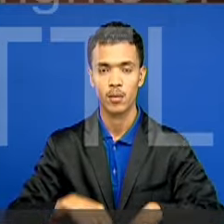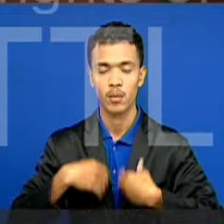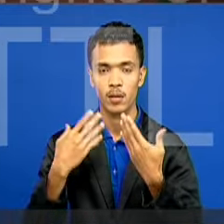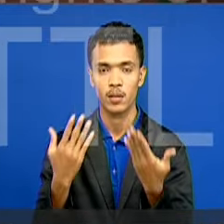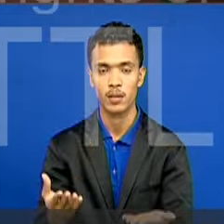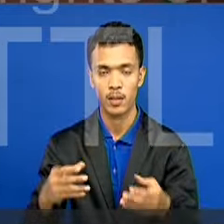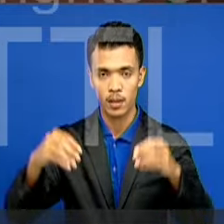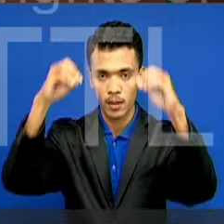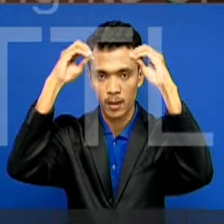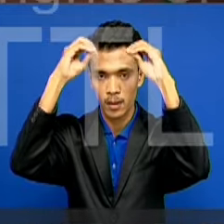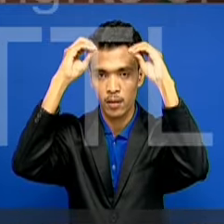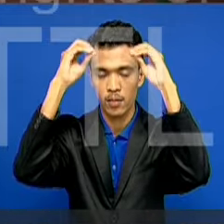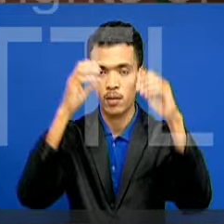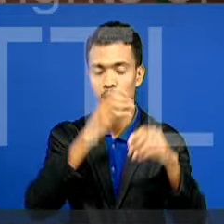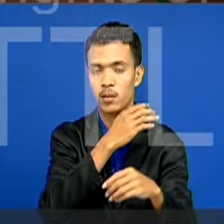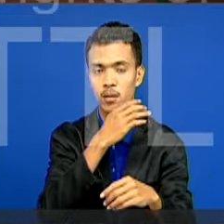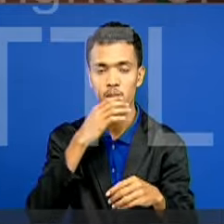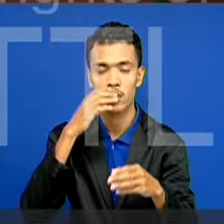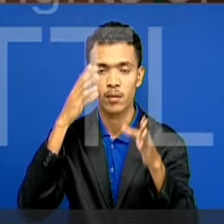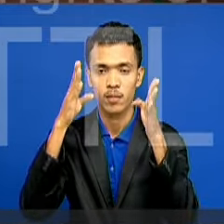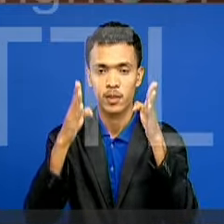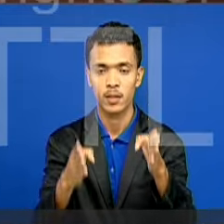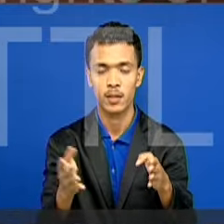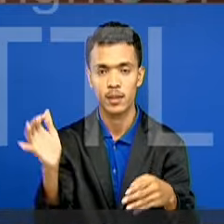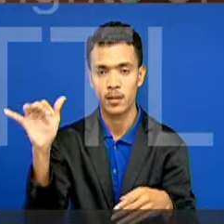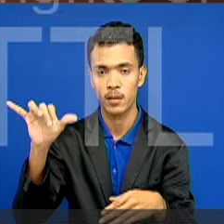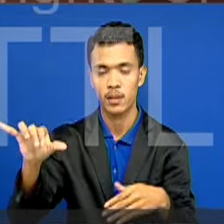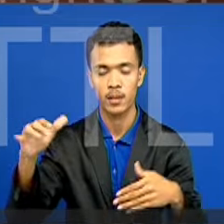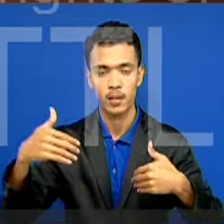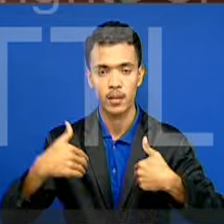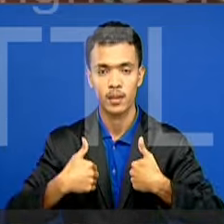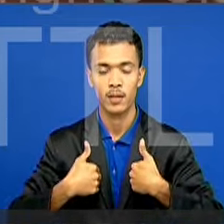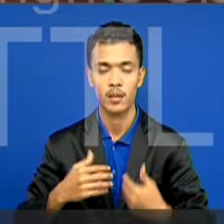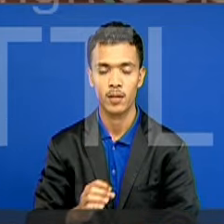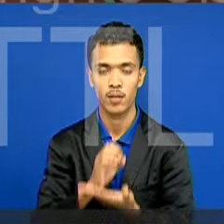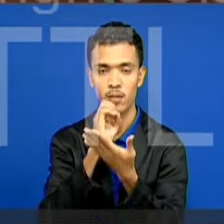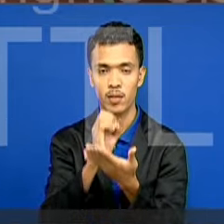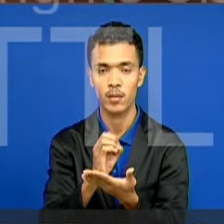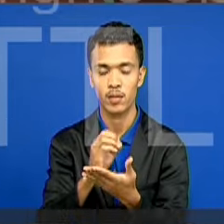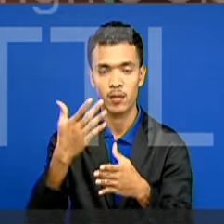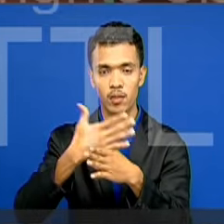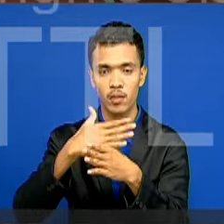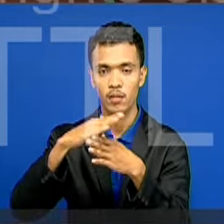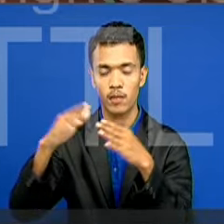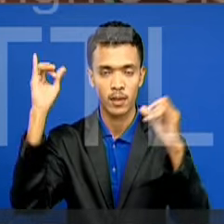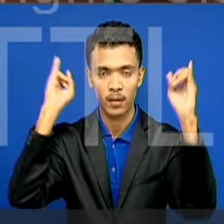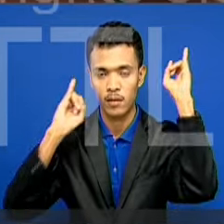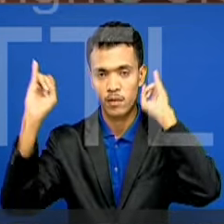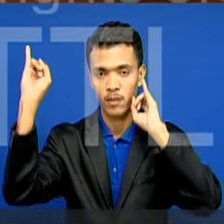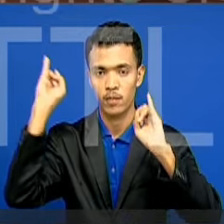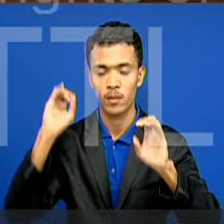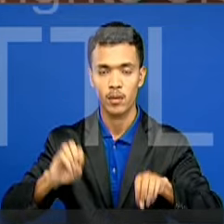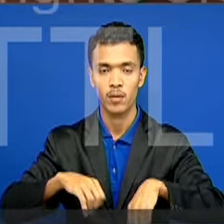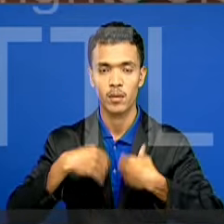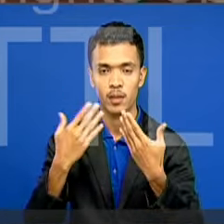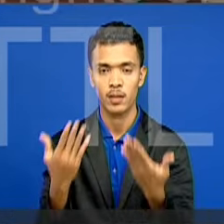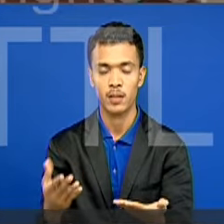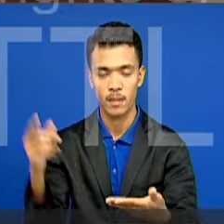Tuhanorin e tenia produtor fini comercial Sira, e a Raiua, tomai, faz informação com o Insa a Tuhakerek